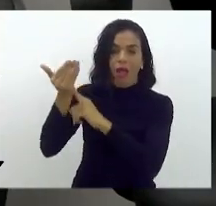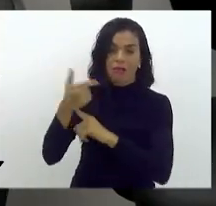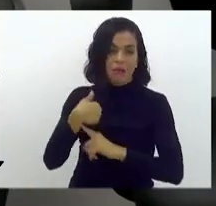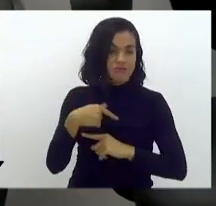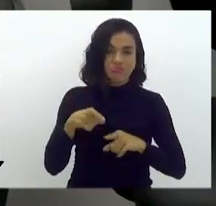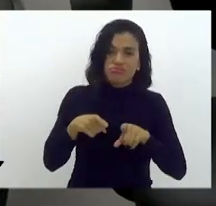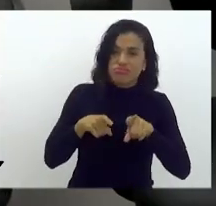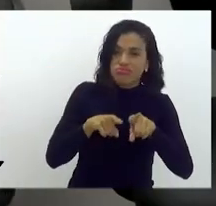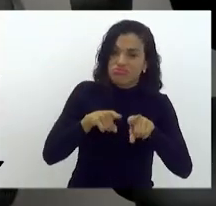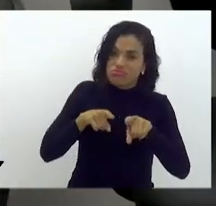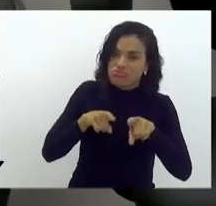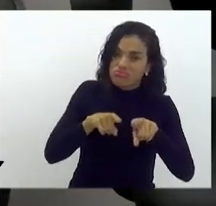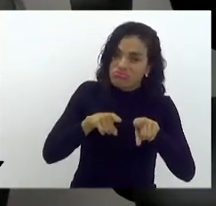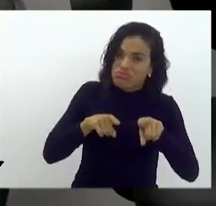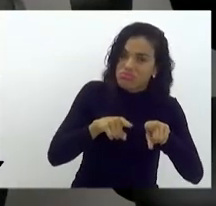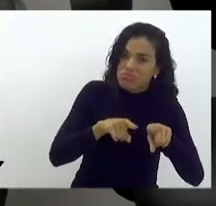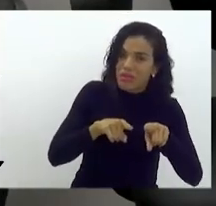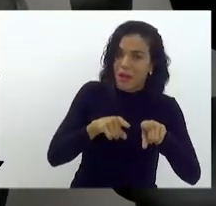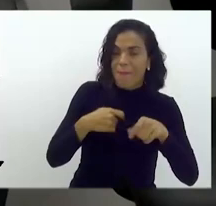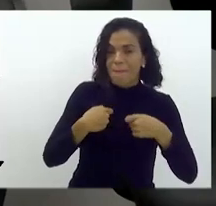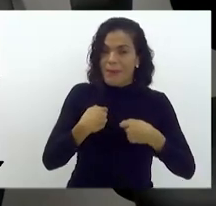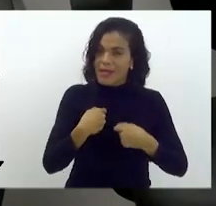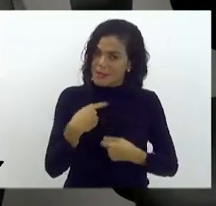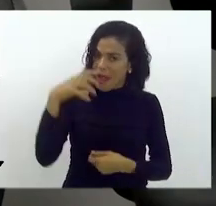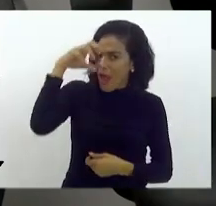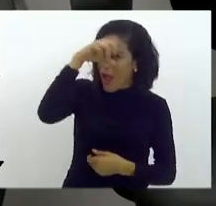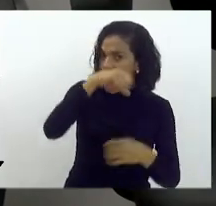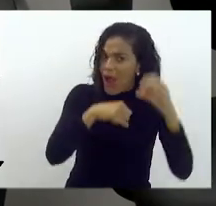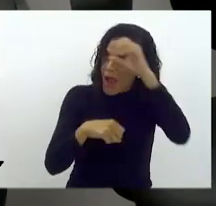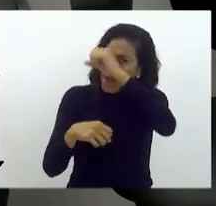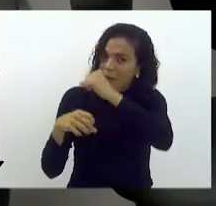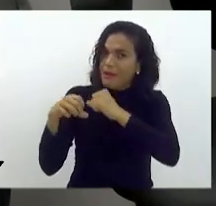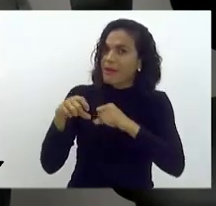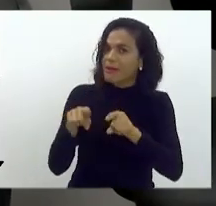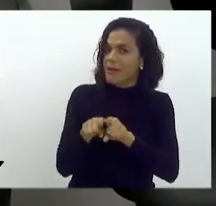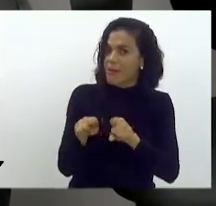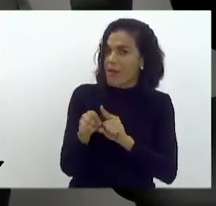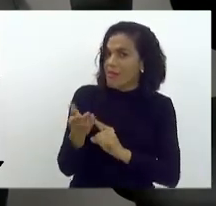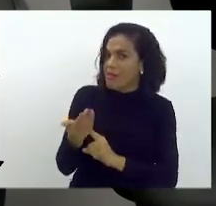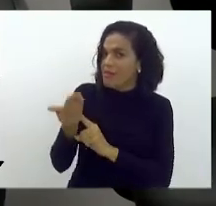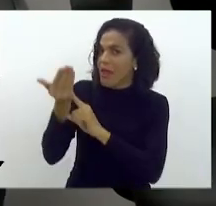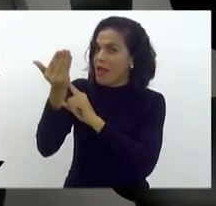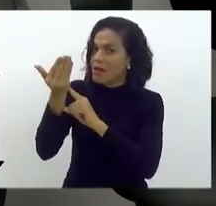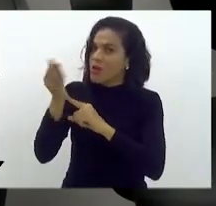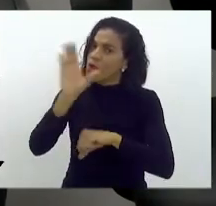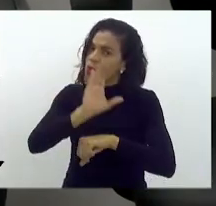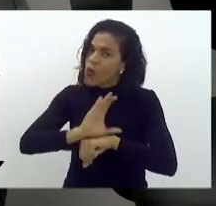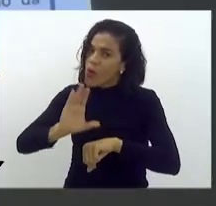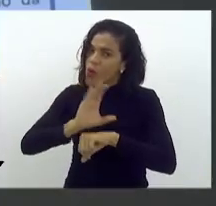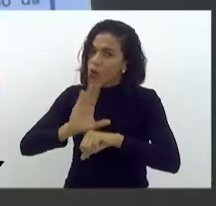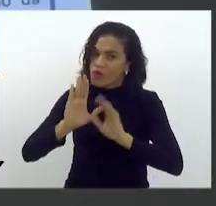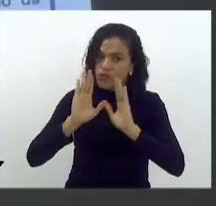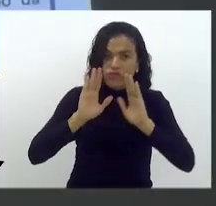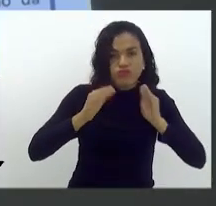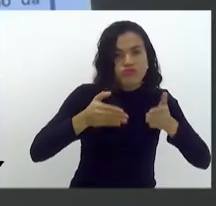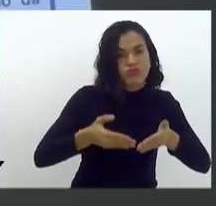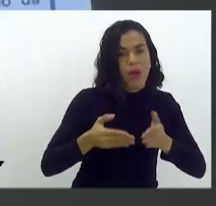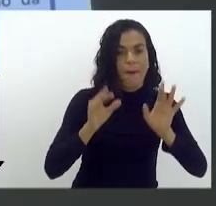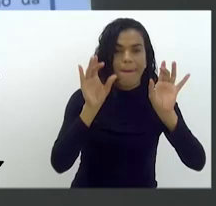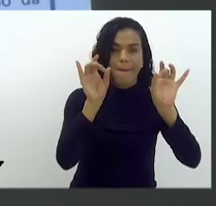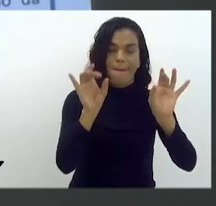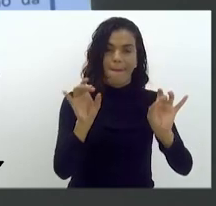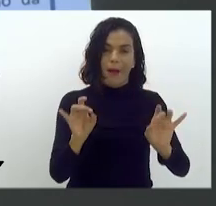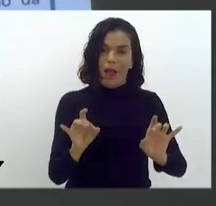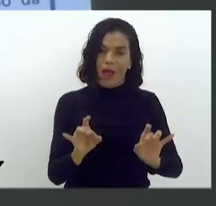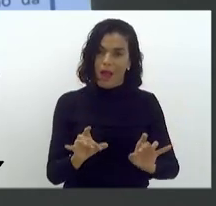que ter um tempo dedicado aprender essas novas tecnologias a fazer cursos em empresas especializadas a